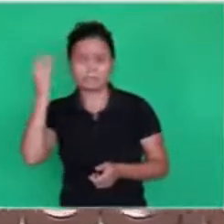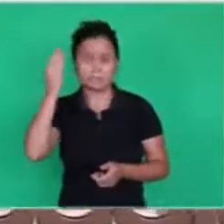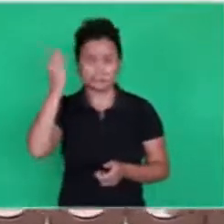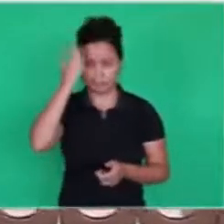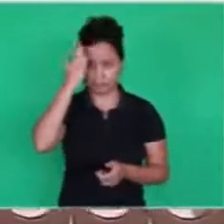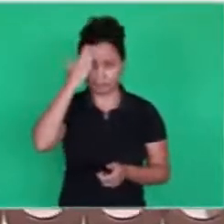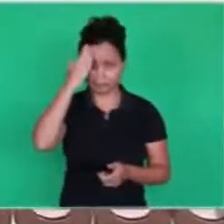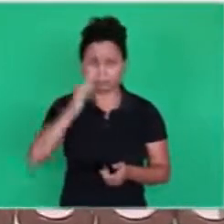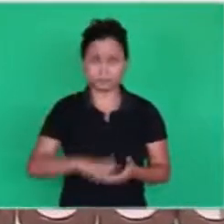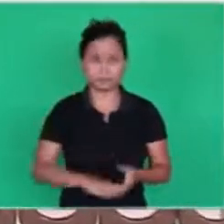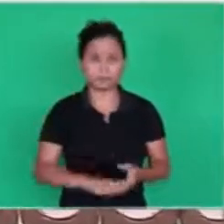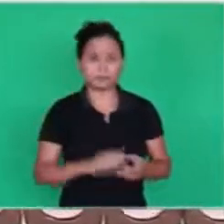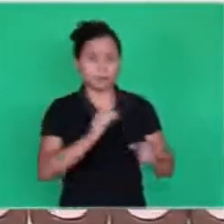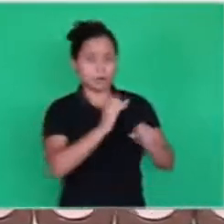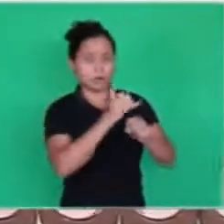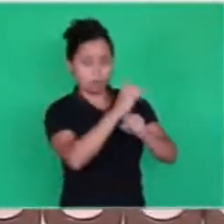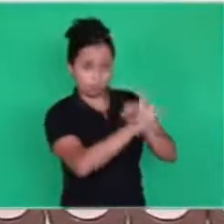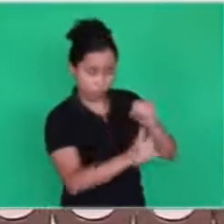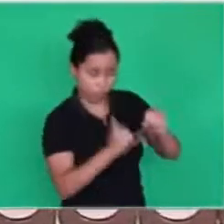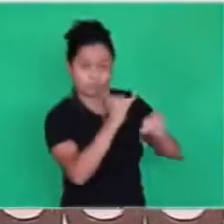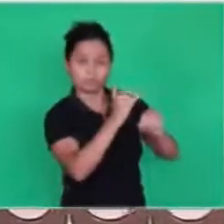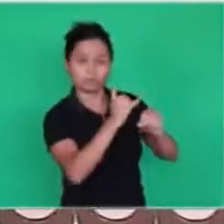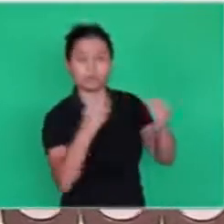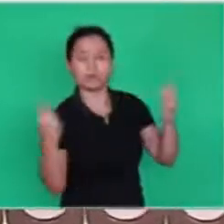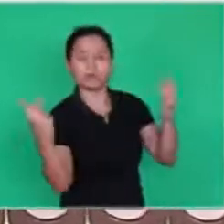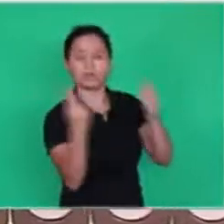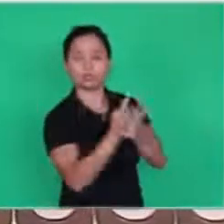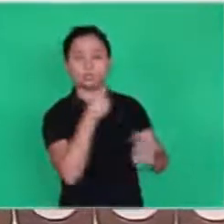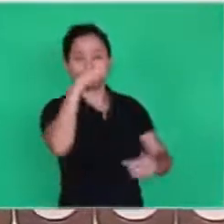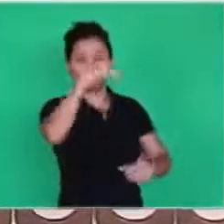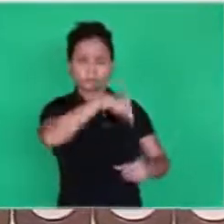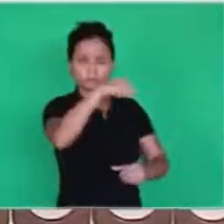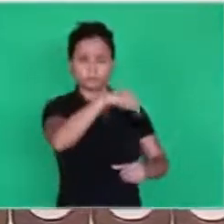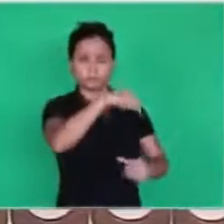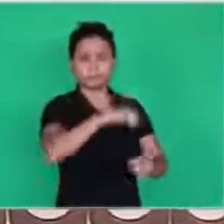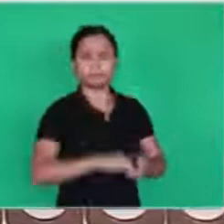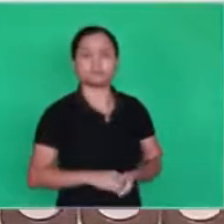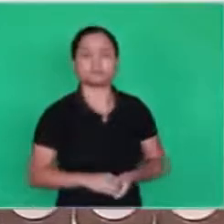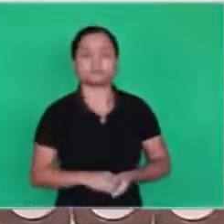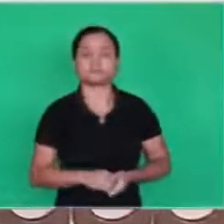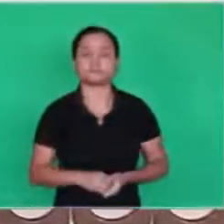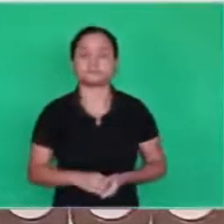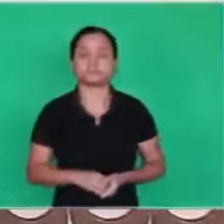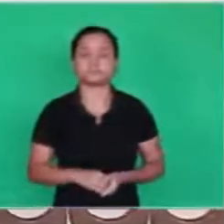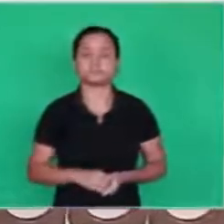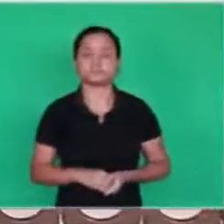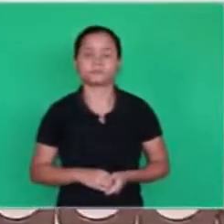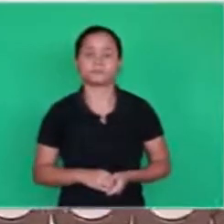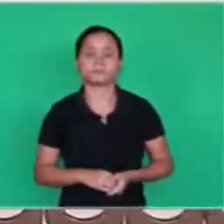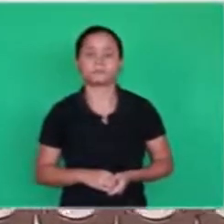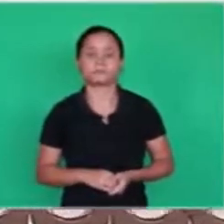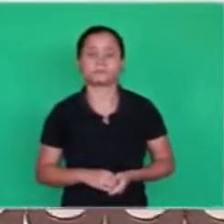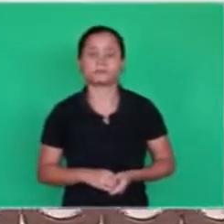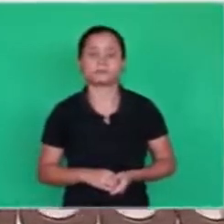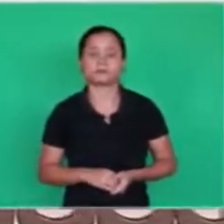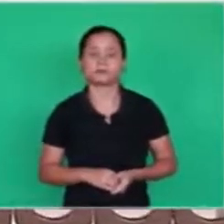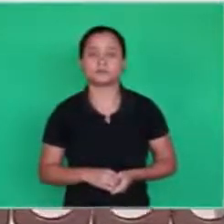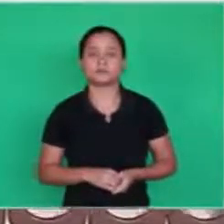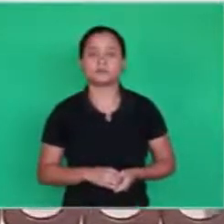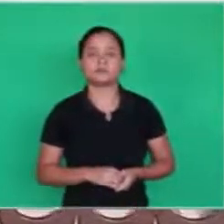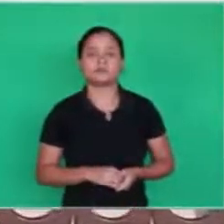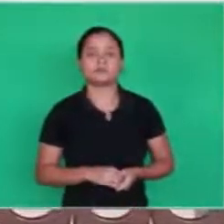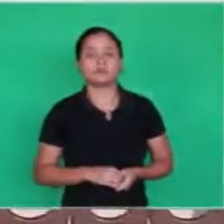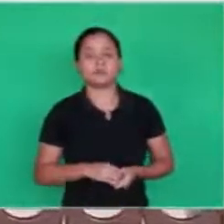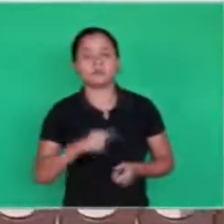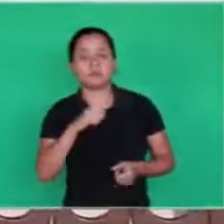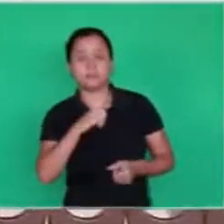de um átomo, o que acontece num átomo? Um átomo. Você tem ali um próton, que